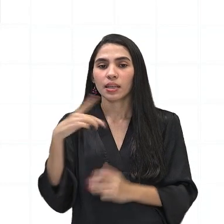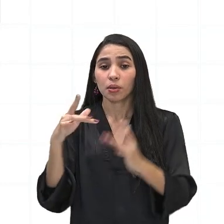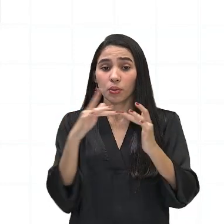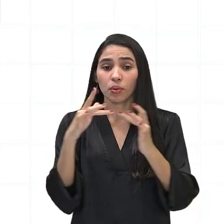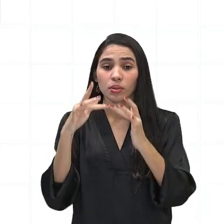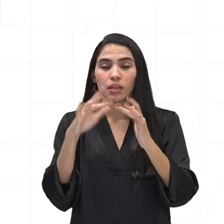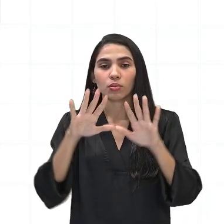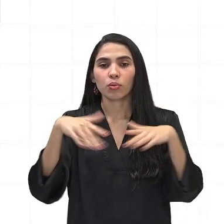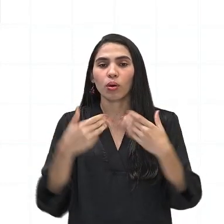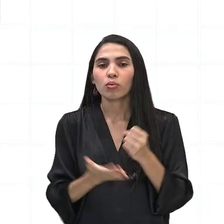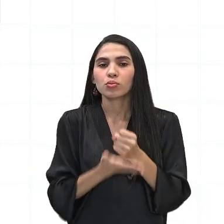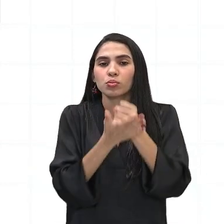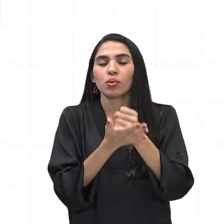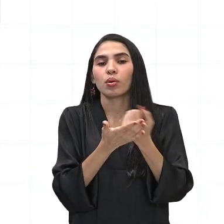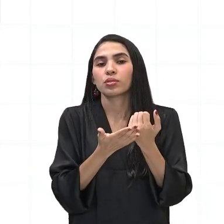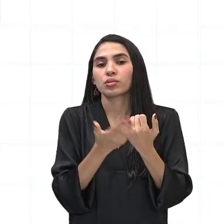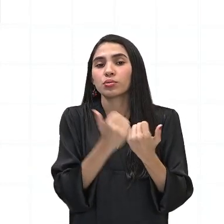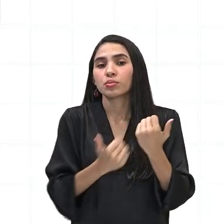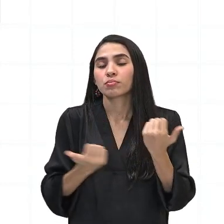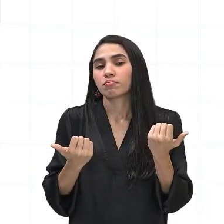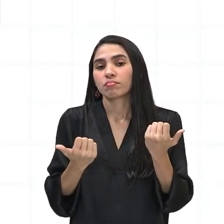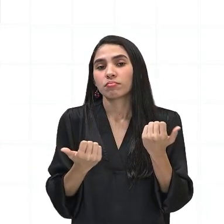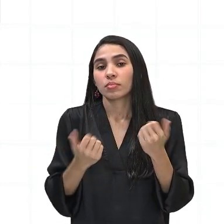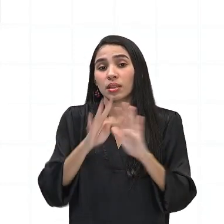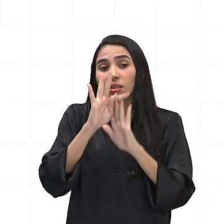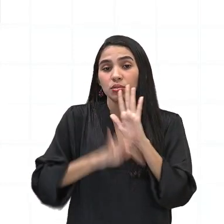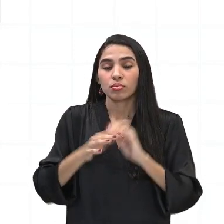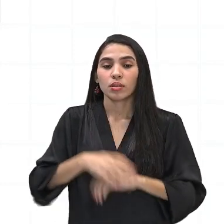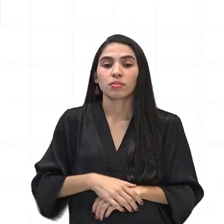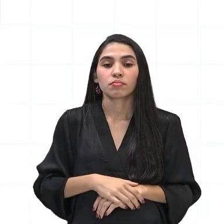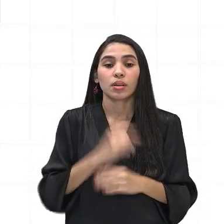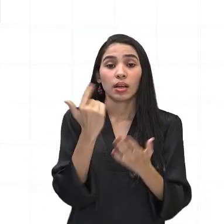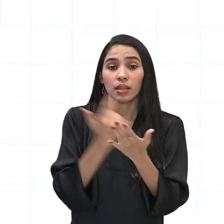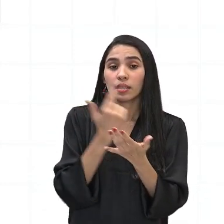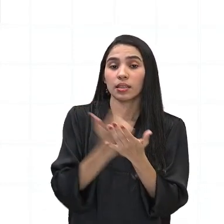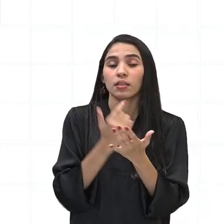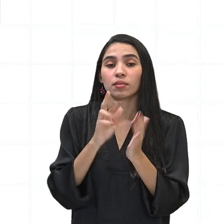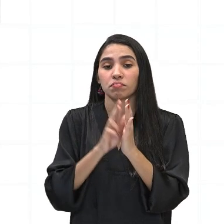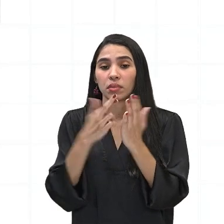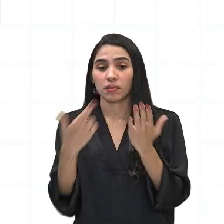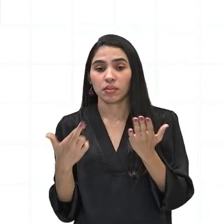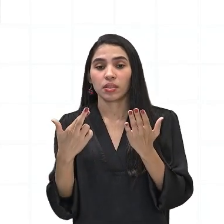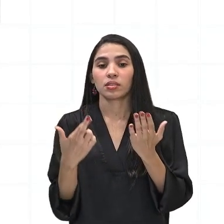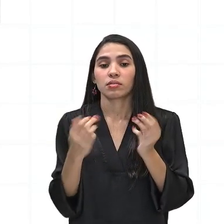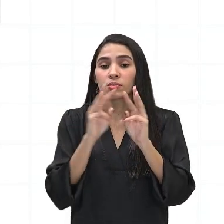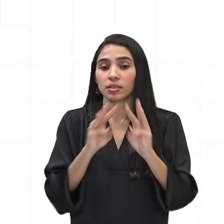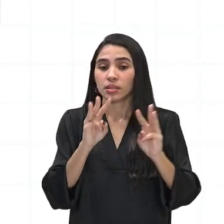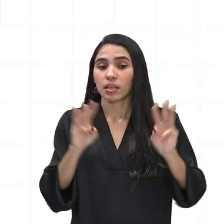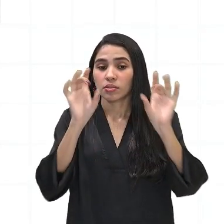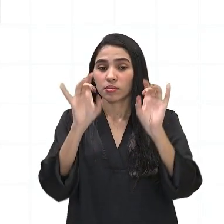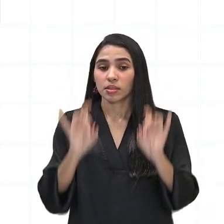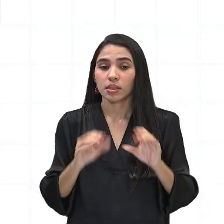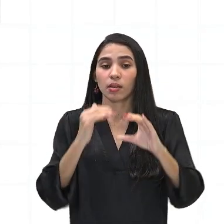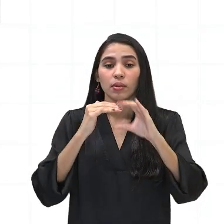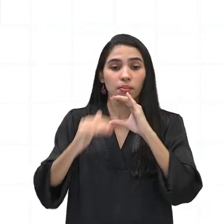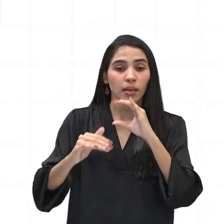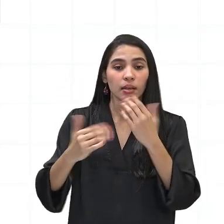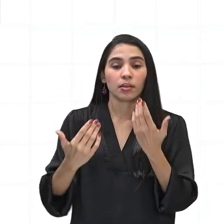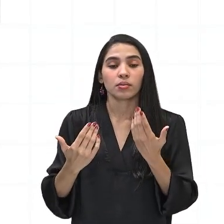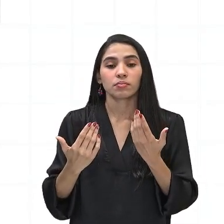dessa crônica, nos faz trazer e tecer algumas reflexões. Então a crônica, ela tem essa característica e esse